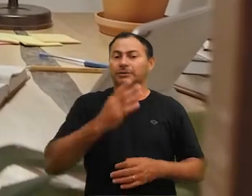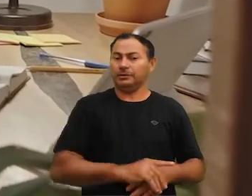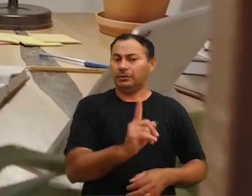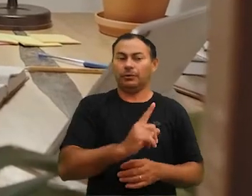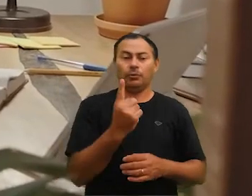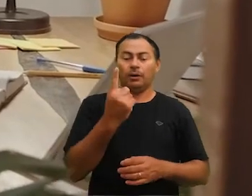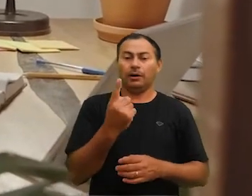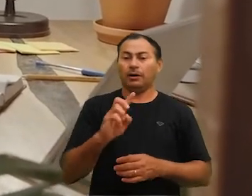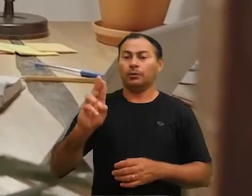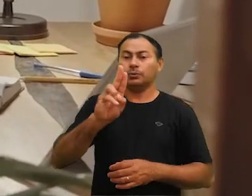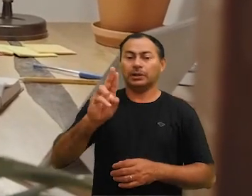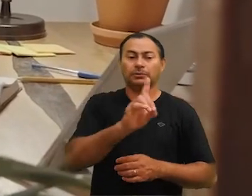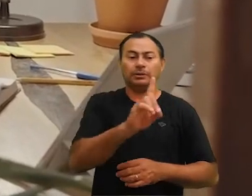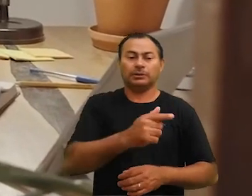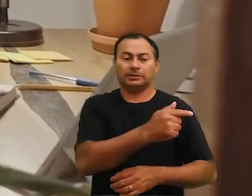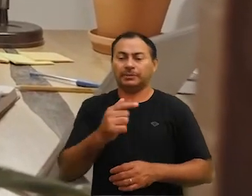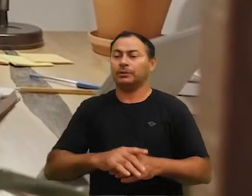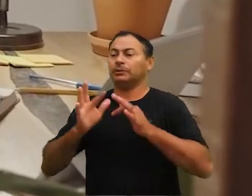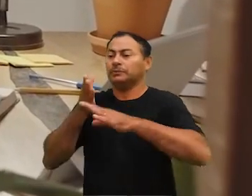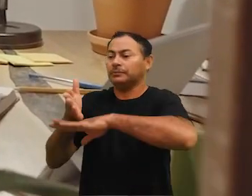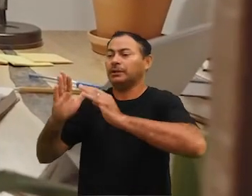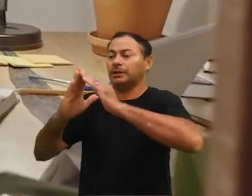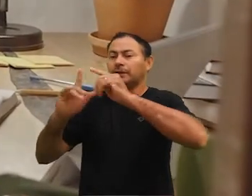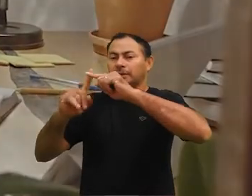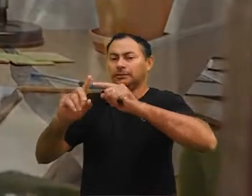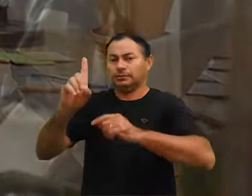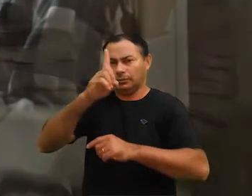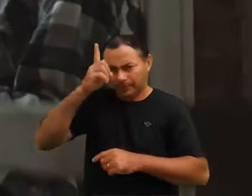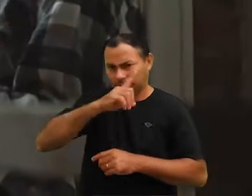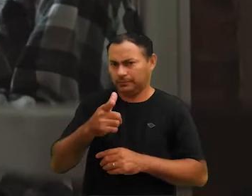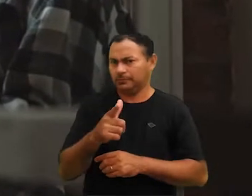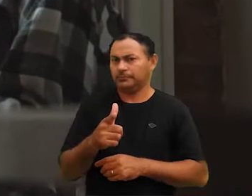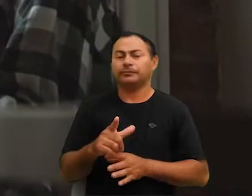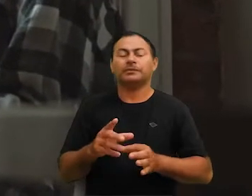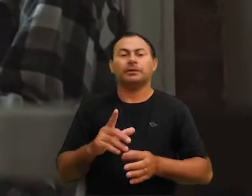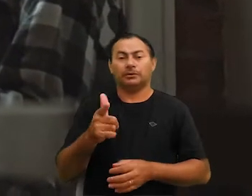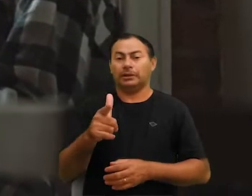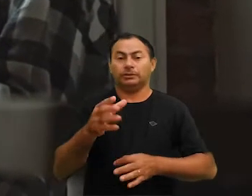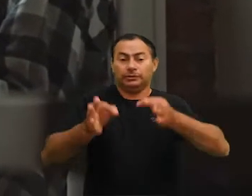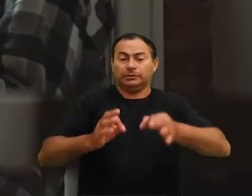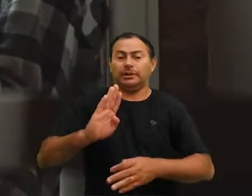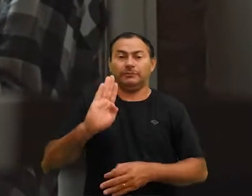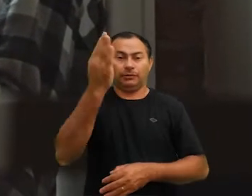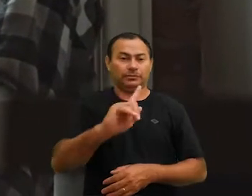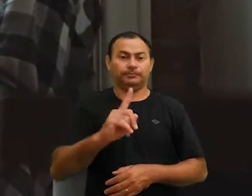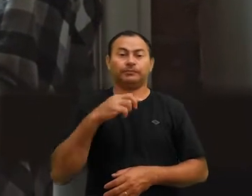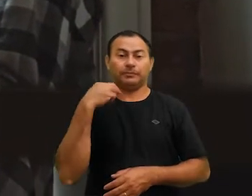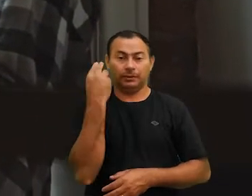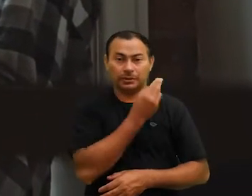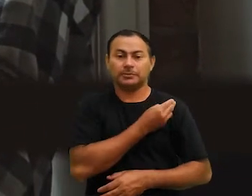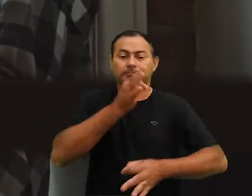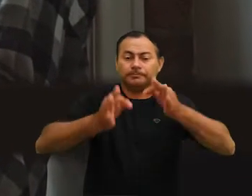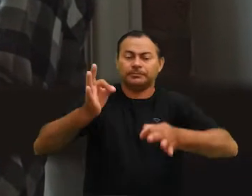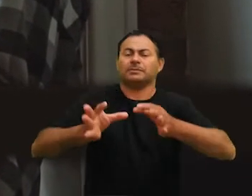caras, uma para usar durante a semana e outra para ir à igreja no domingo. Não devemos ter uma justiça hipócrita. Nossa justiça deve